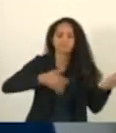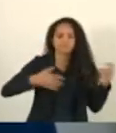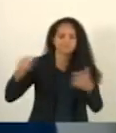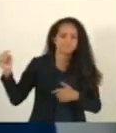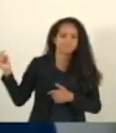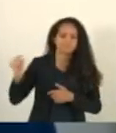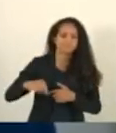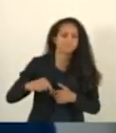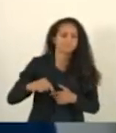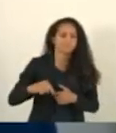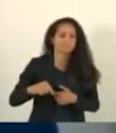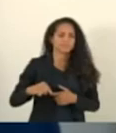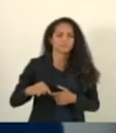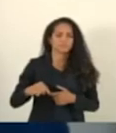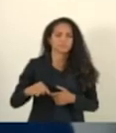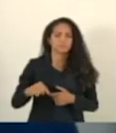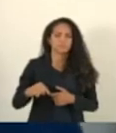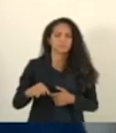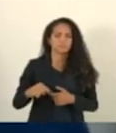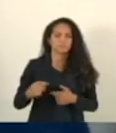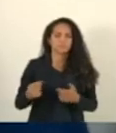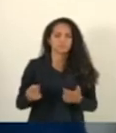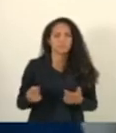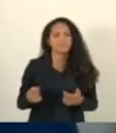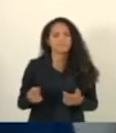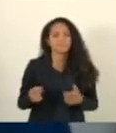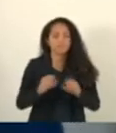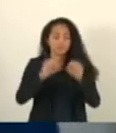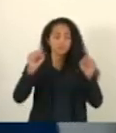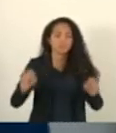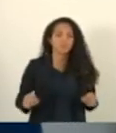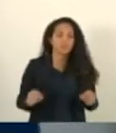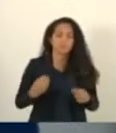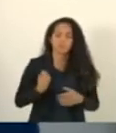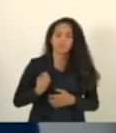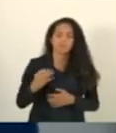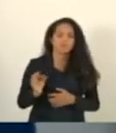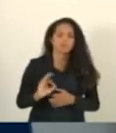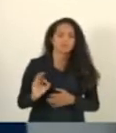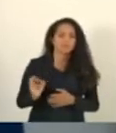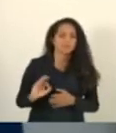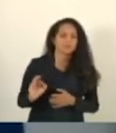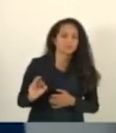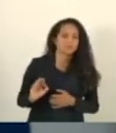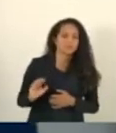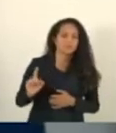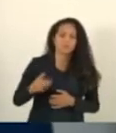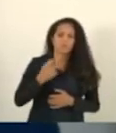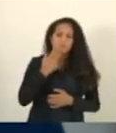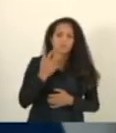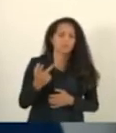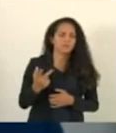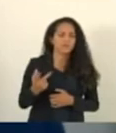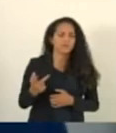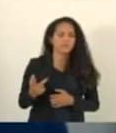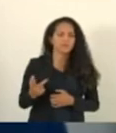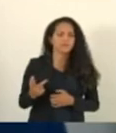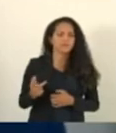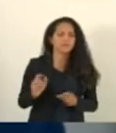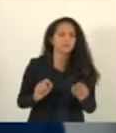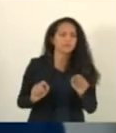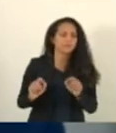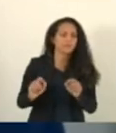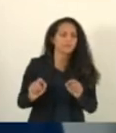Assembleia, inventaram um monte de história, e o sistema está fora do ar. E ninguém fala se foi um ataque hacker, se não foi, o que